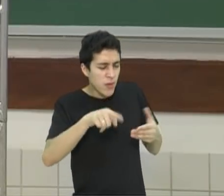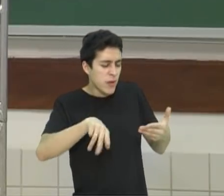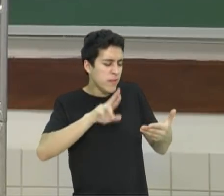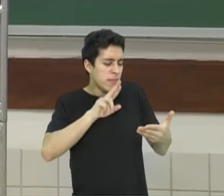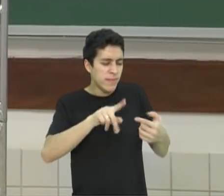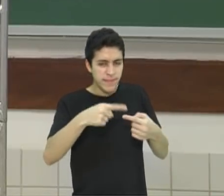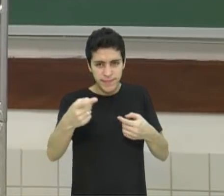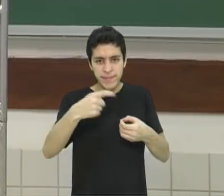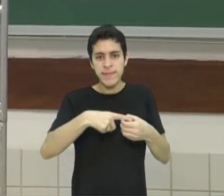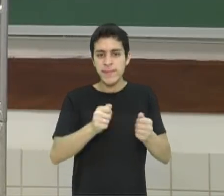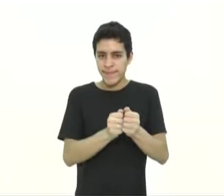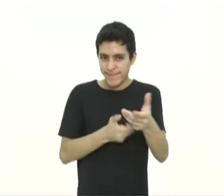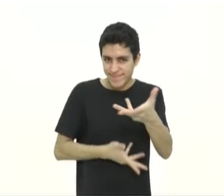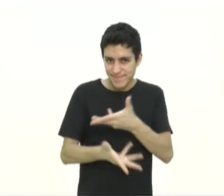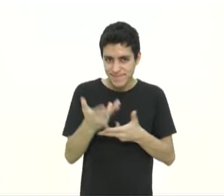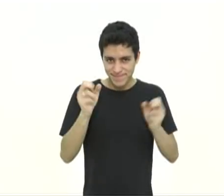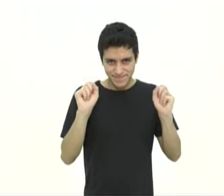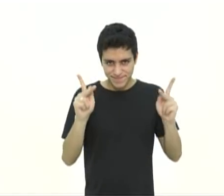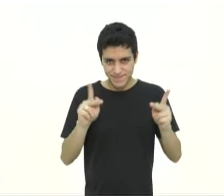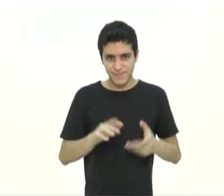e eu já volto com vocês.